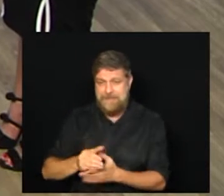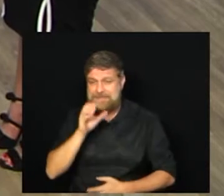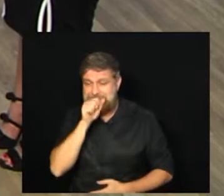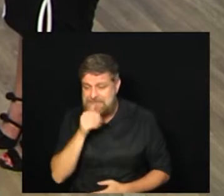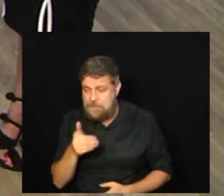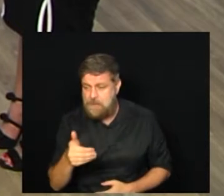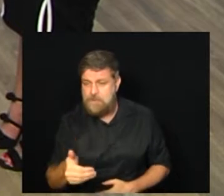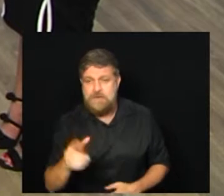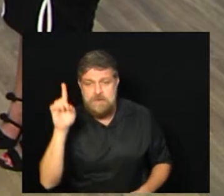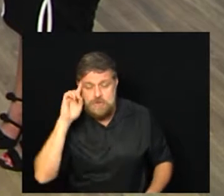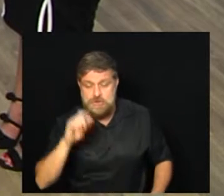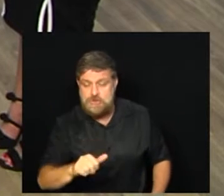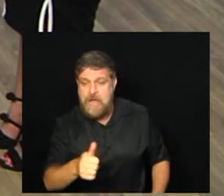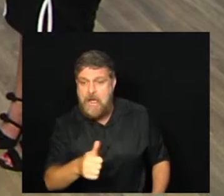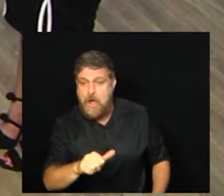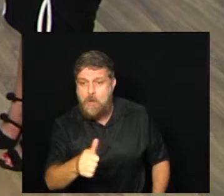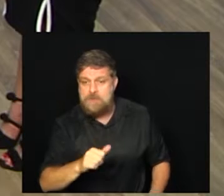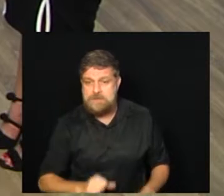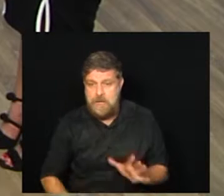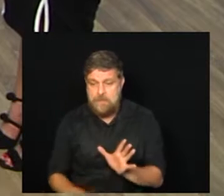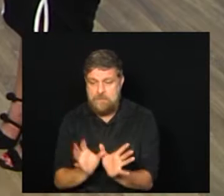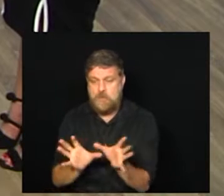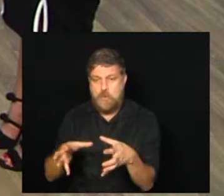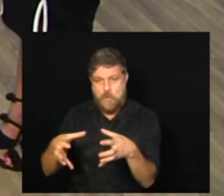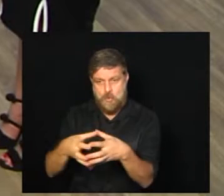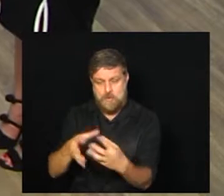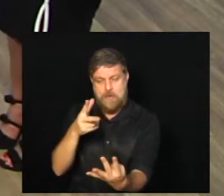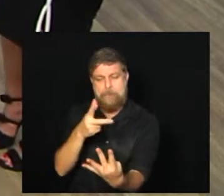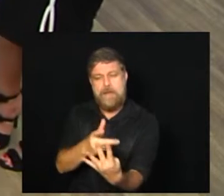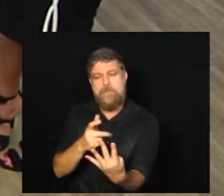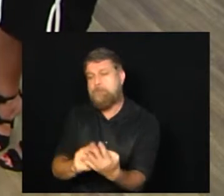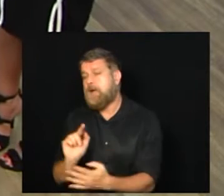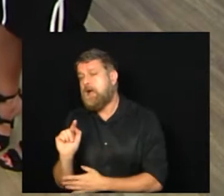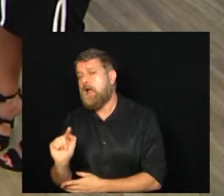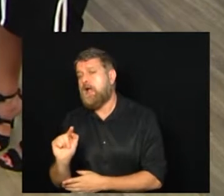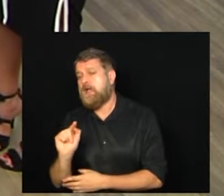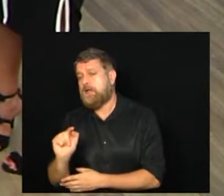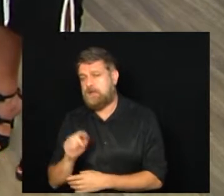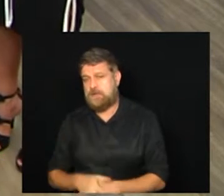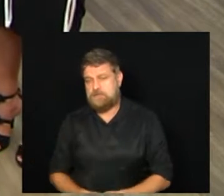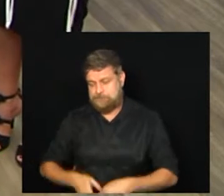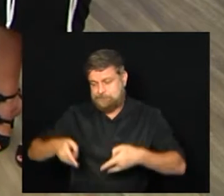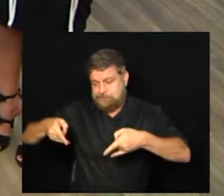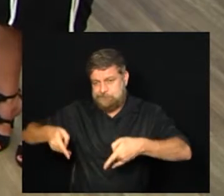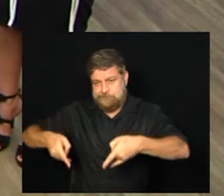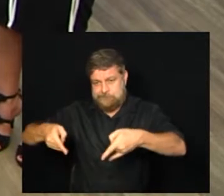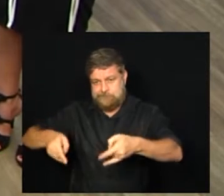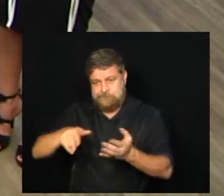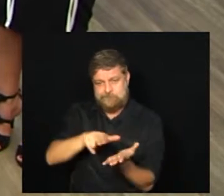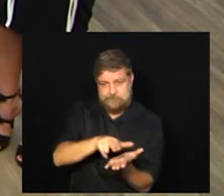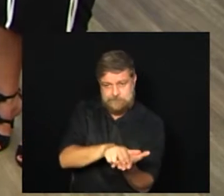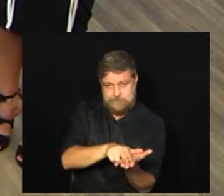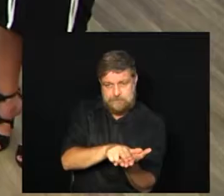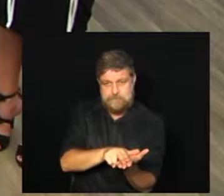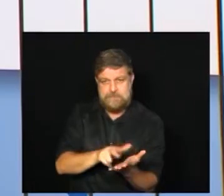sábado, dia 11. O primeiro público que vai ser vacinado são os acamados que